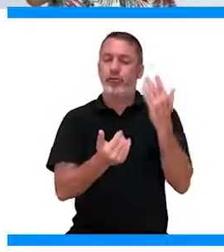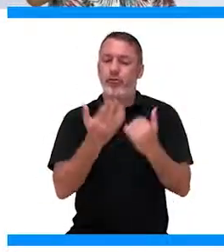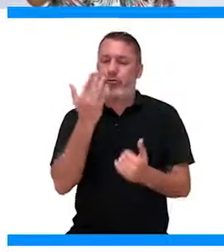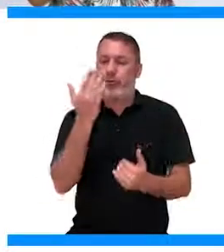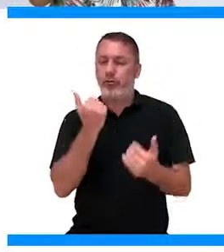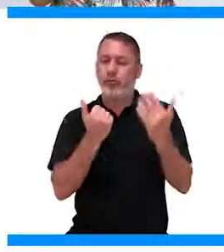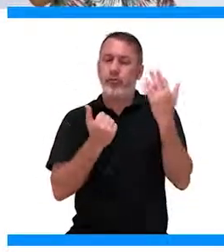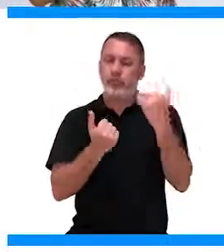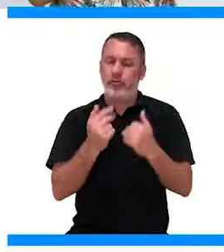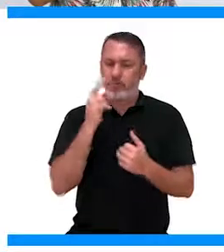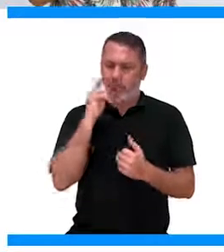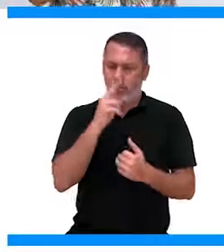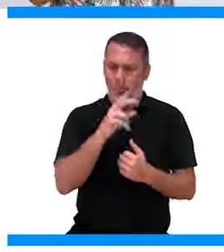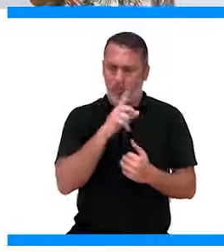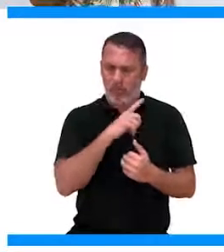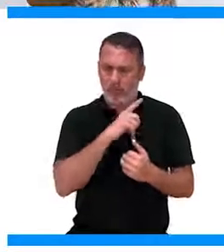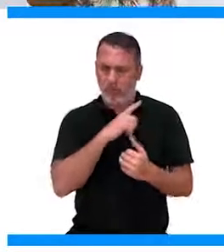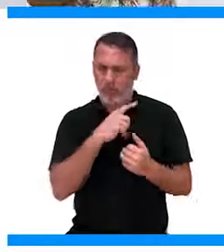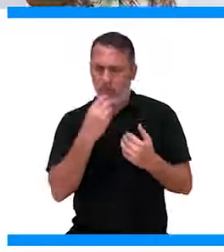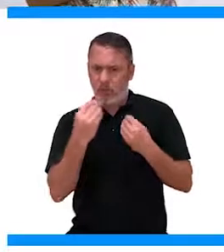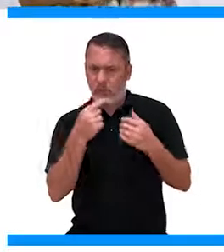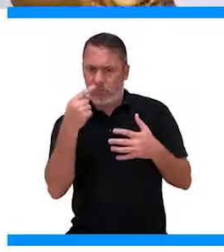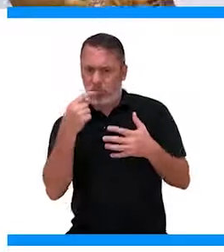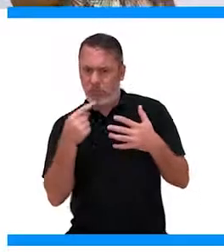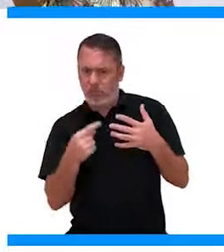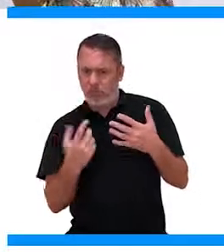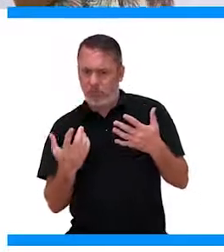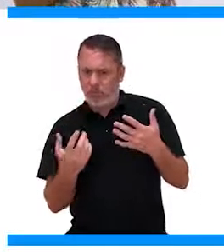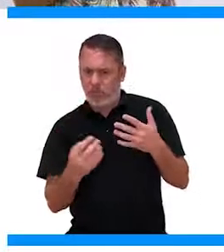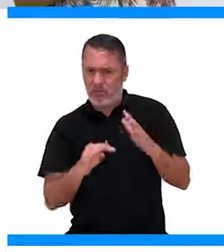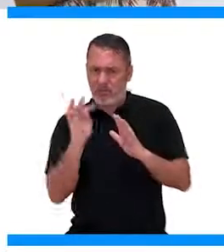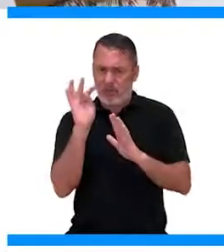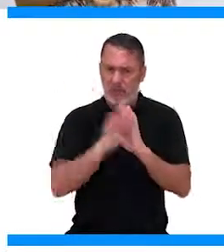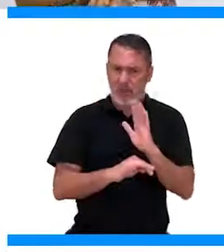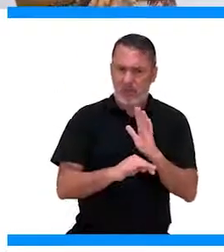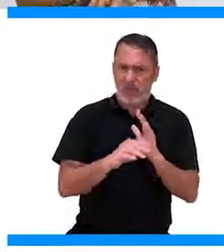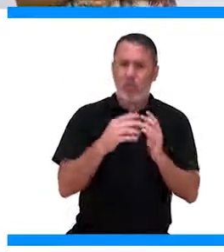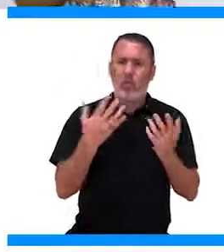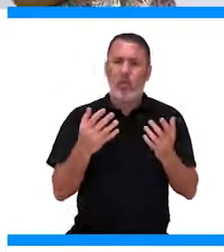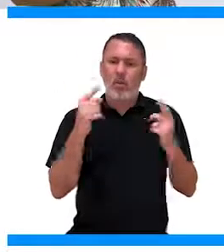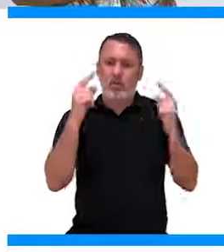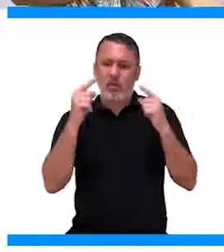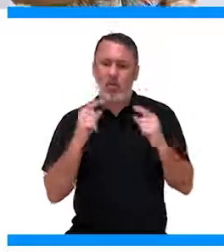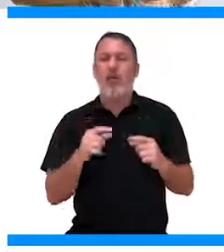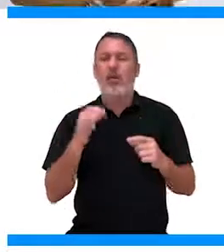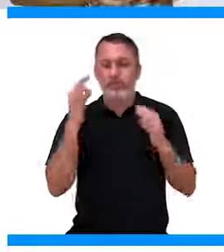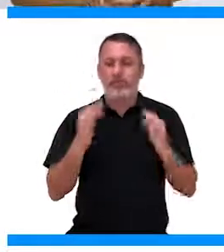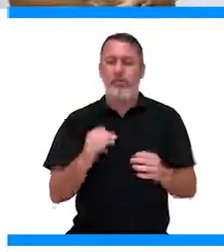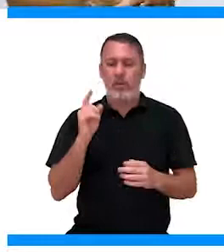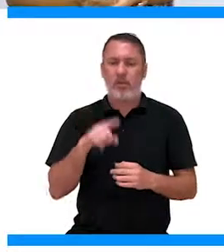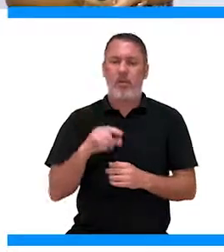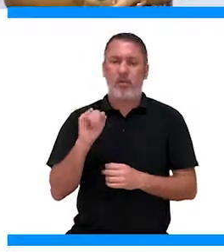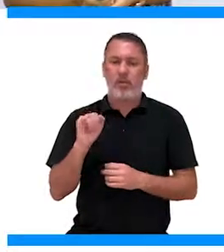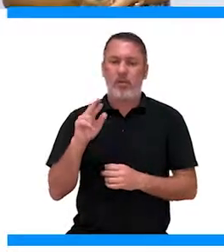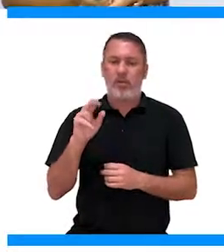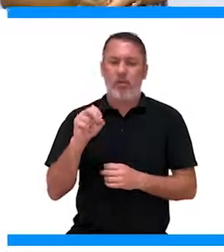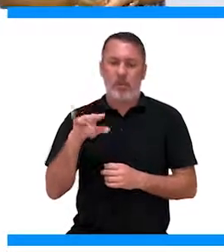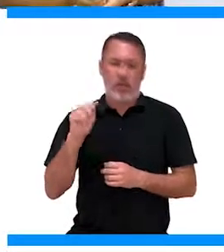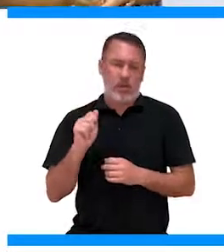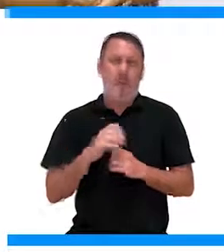eliminando, metalinguagem não tem, intertextualidade não tem, denotação, que é o sentido real do texto, não tem, e nem a